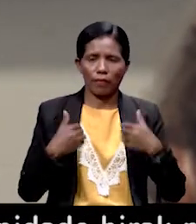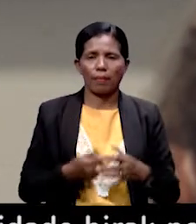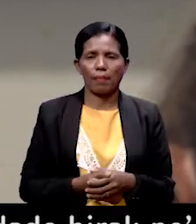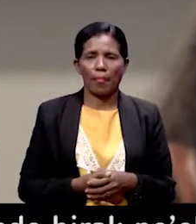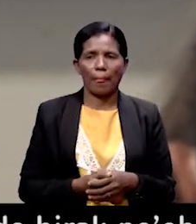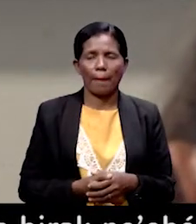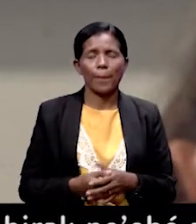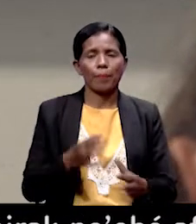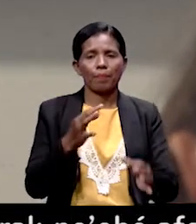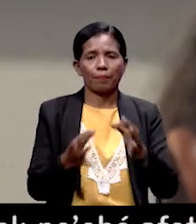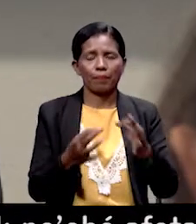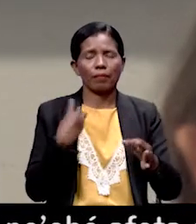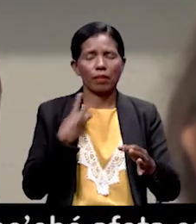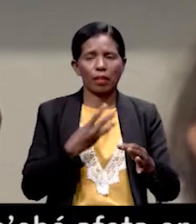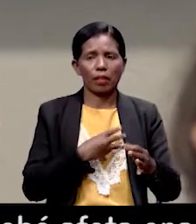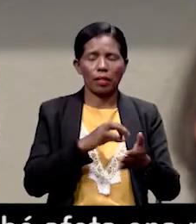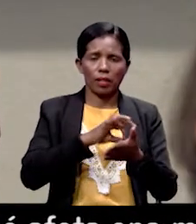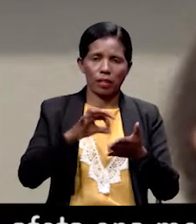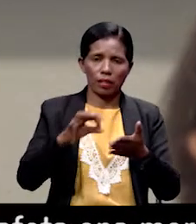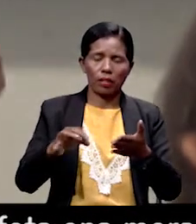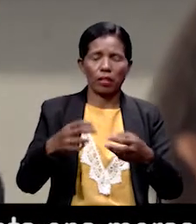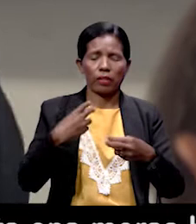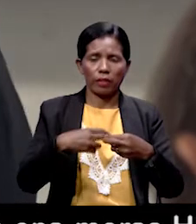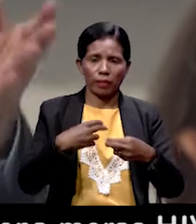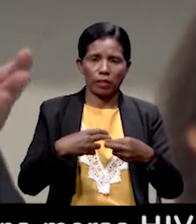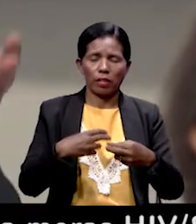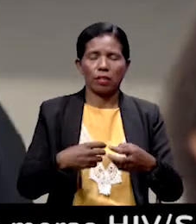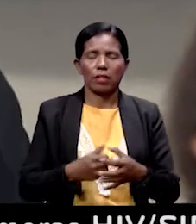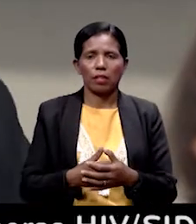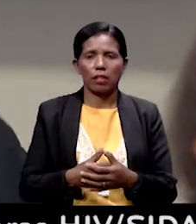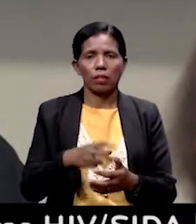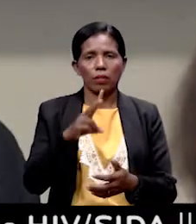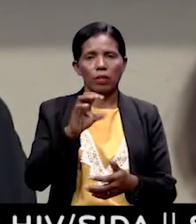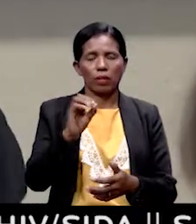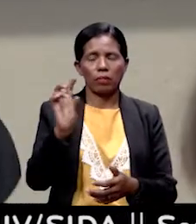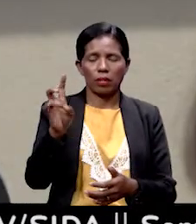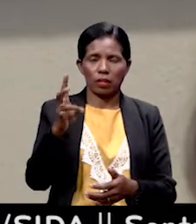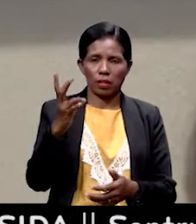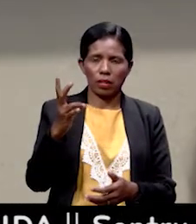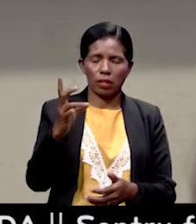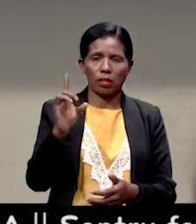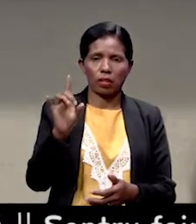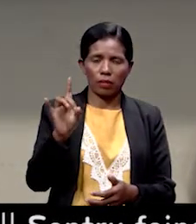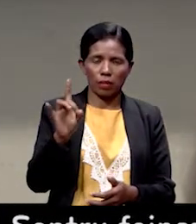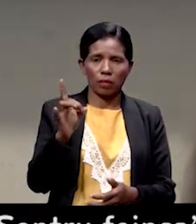ita resista a crescimento duplo dígito, por exemplo, em 2007, 2008, 2009,